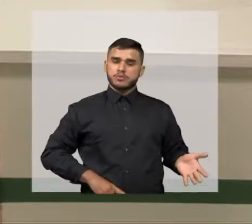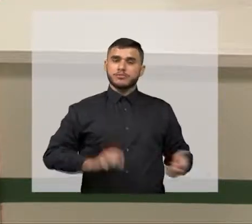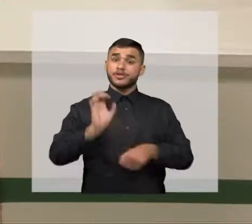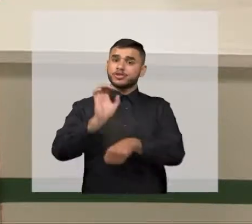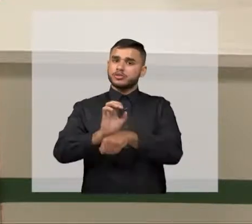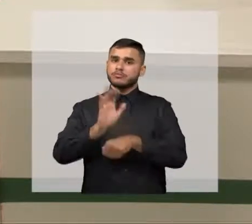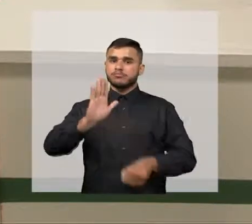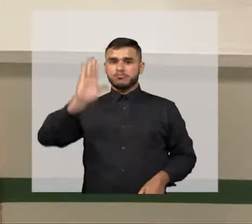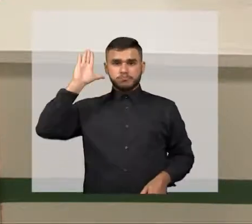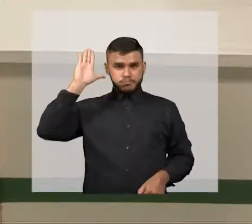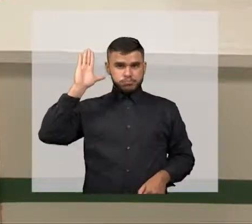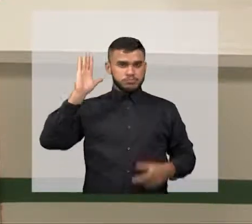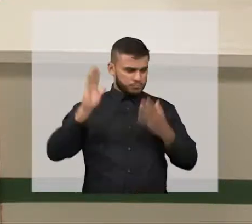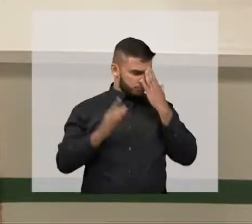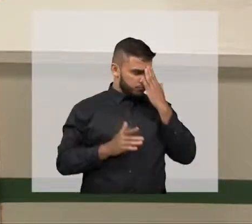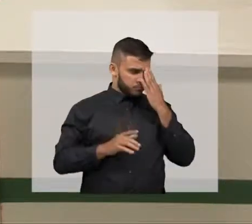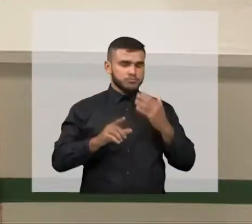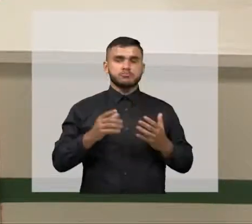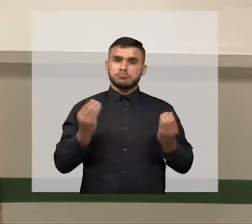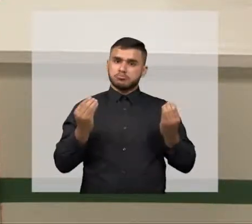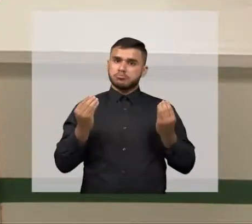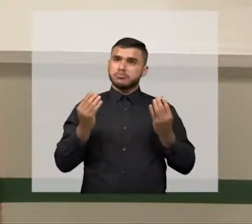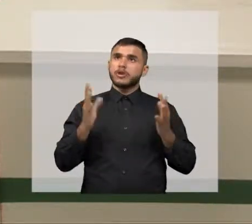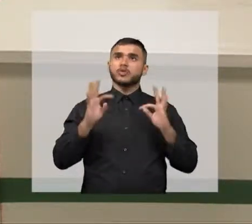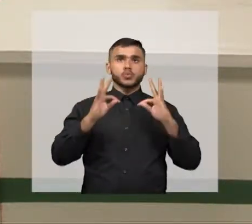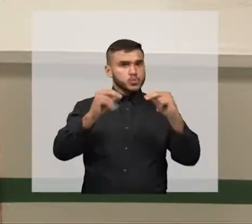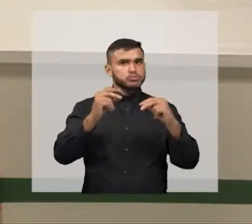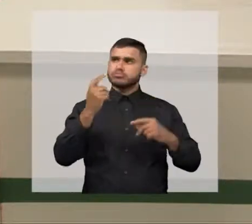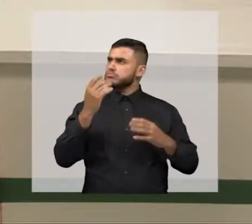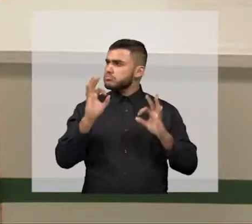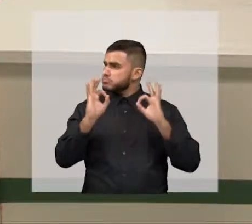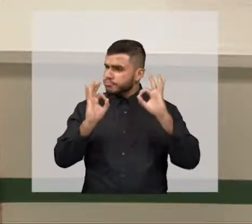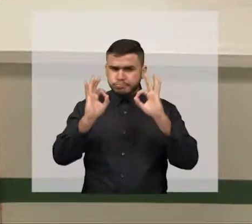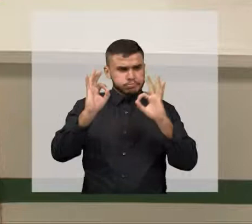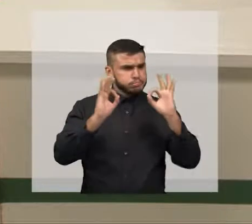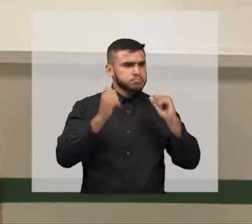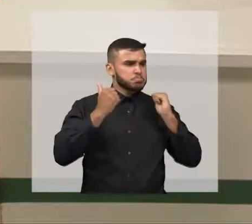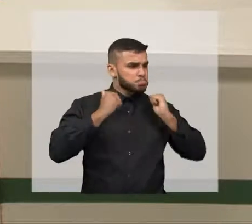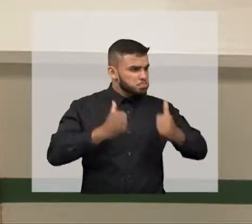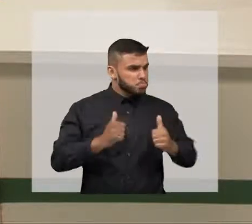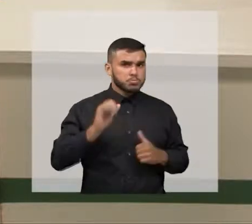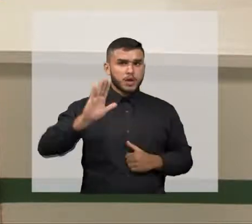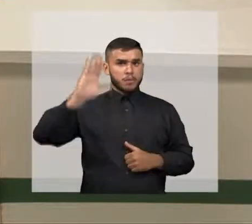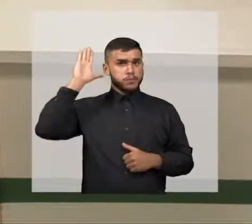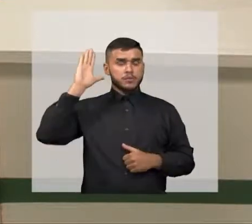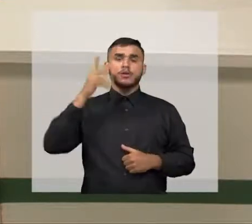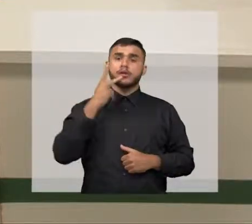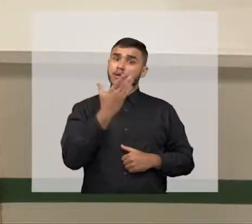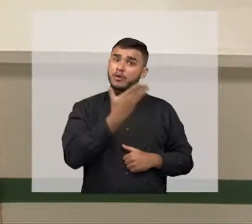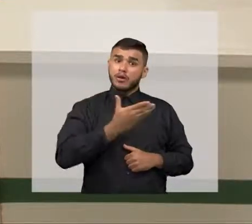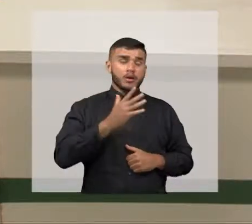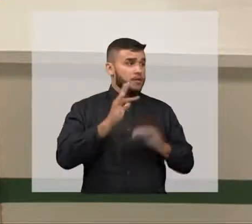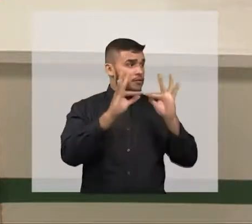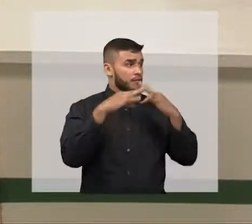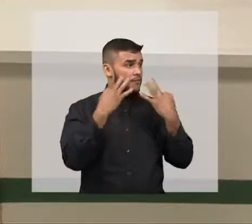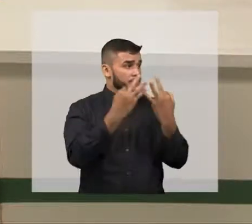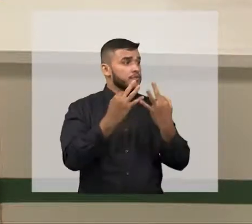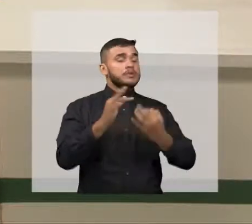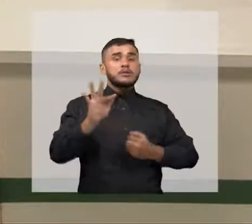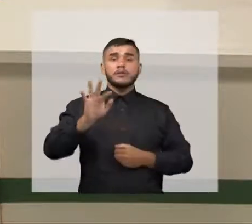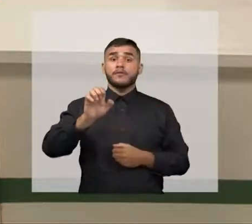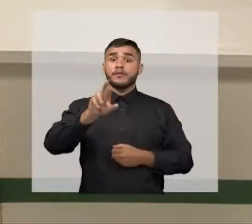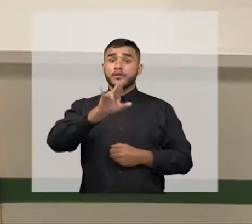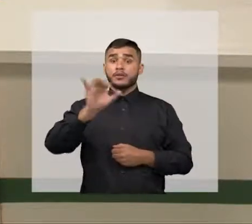estadual, o seu nome foi colocado, inclusive seria a representante da